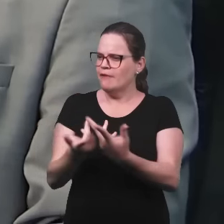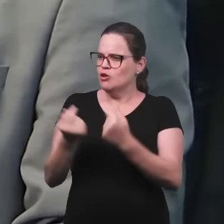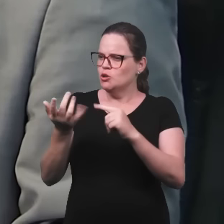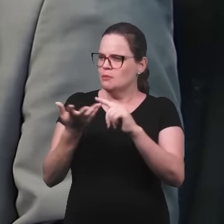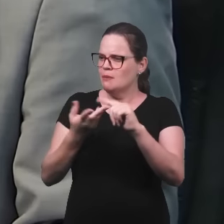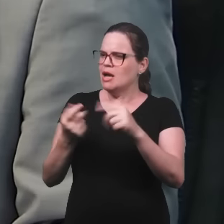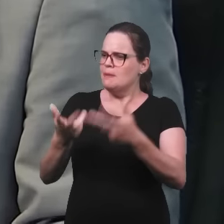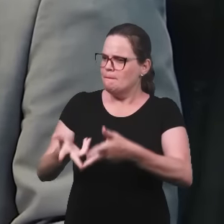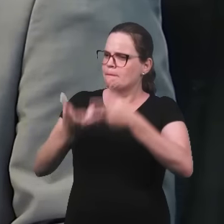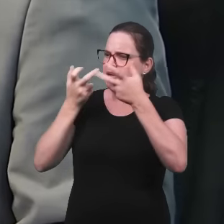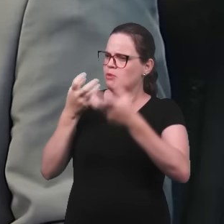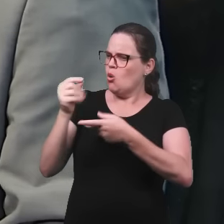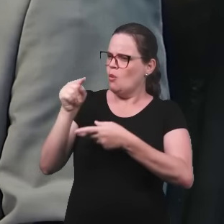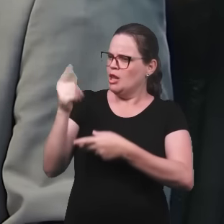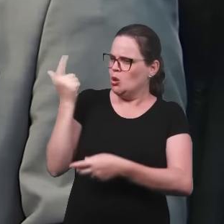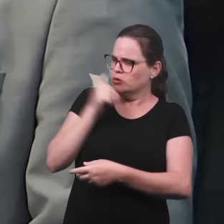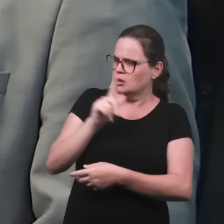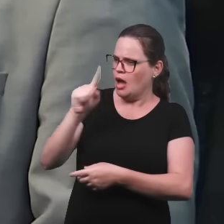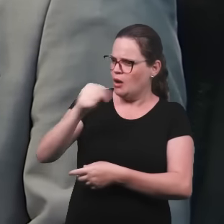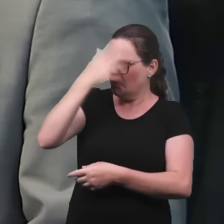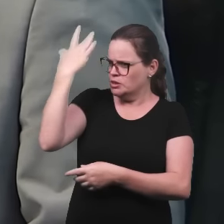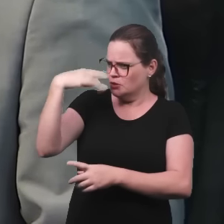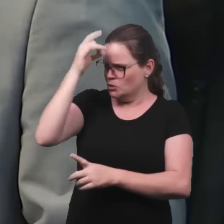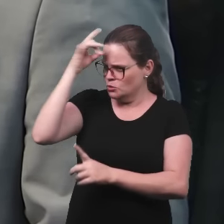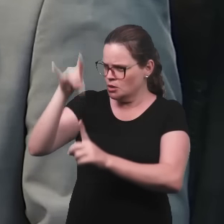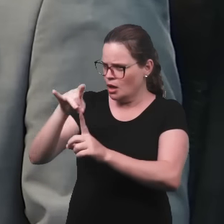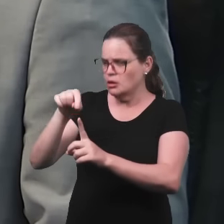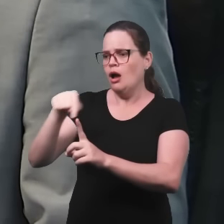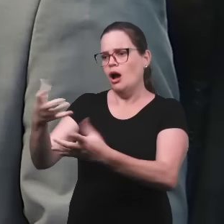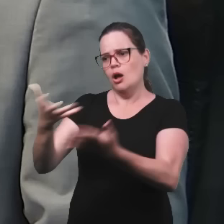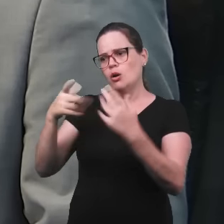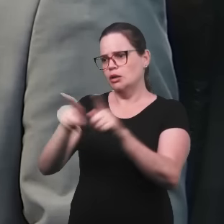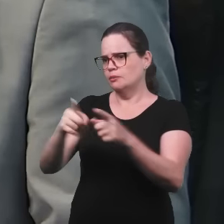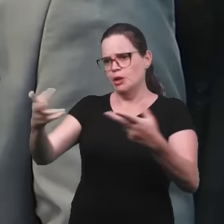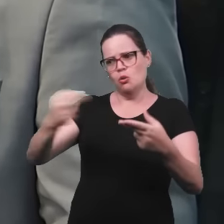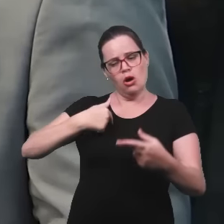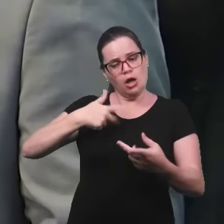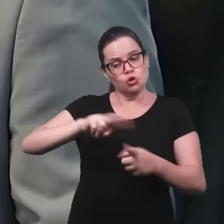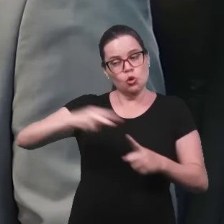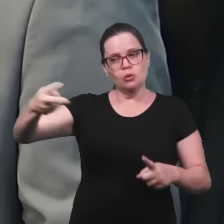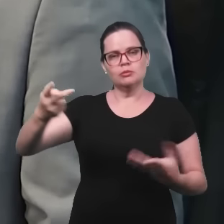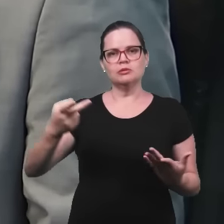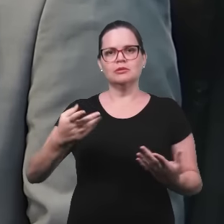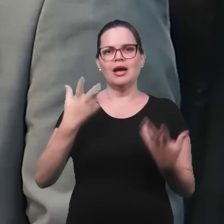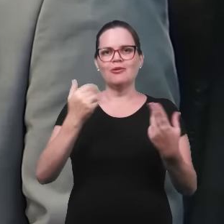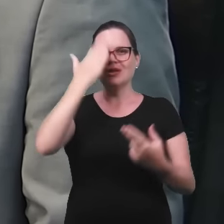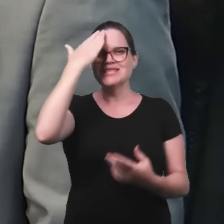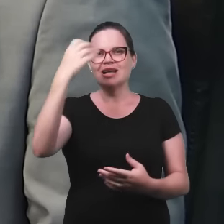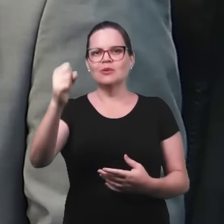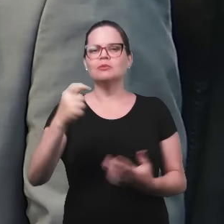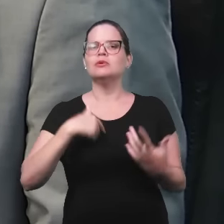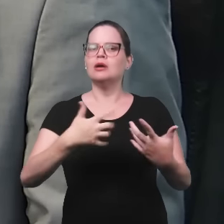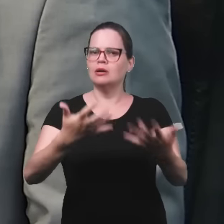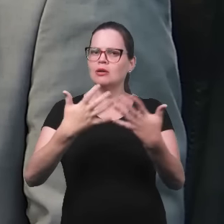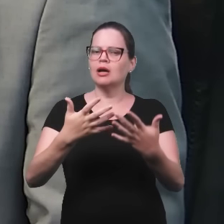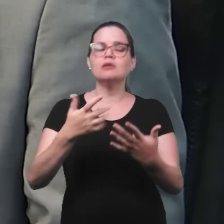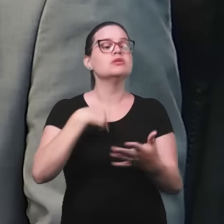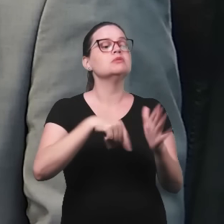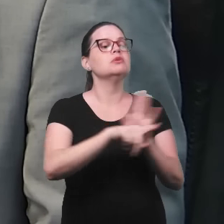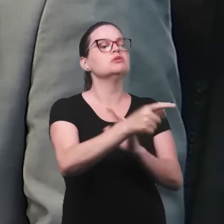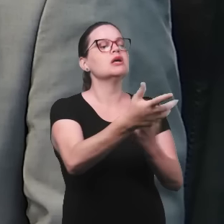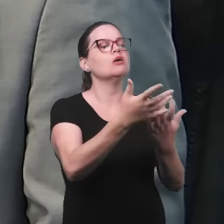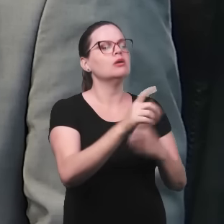pelo Espírito Santo. É. Então, eu quero é o Espírito Santo. É. Ó. Salomão, o que você quer? Sabedoria. Sabedoria de quem? Do Espírito